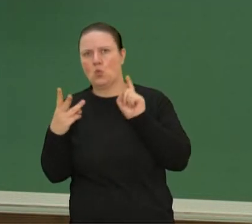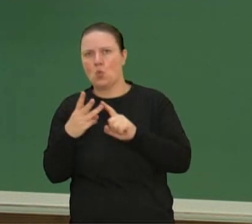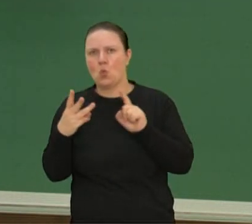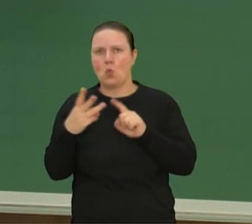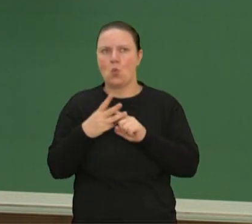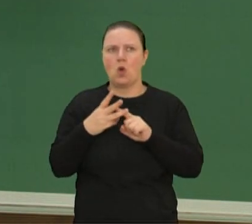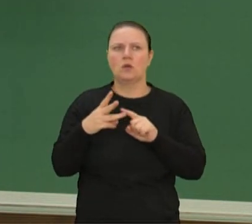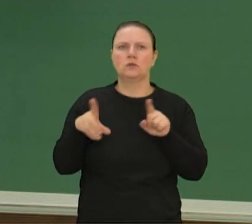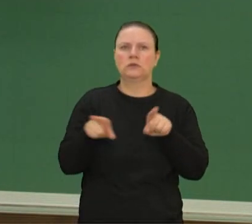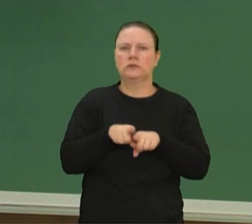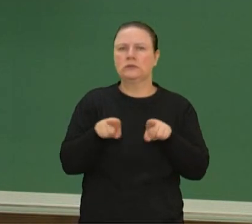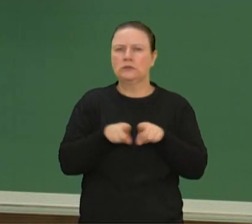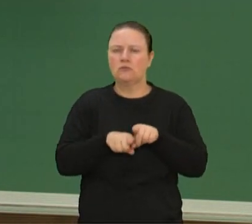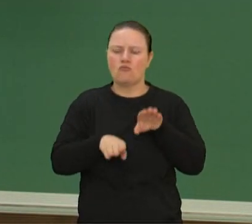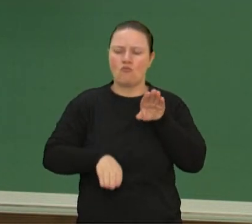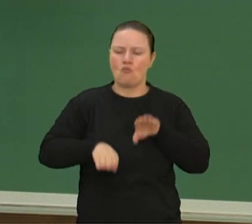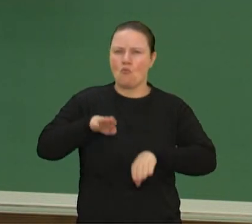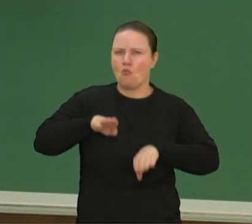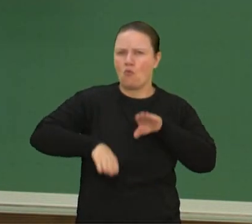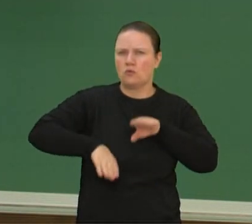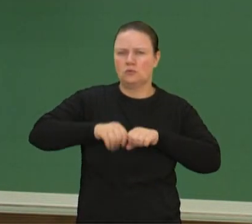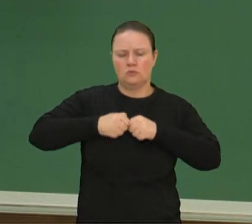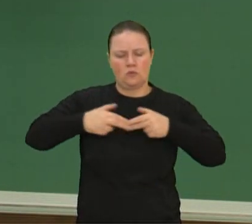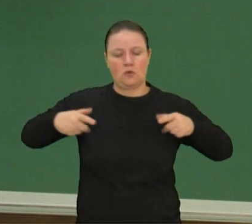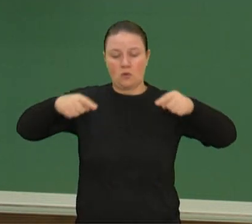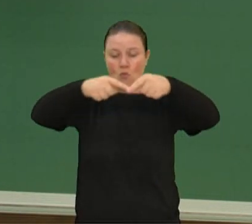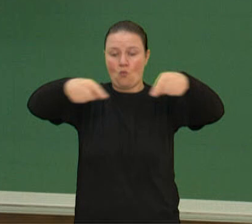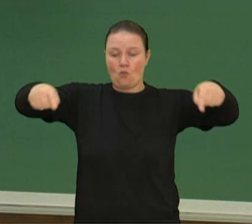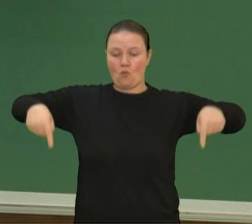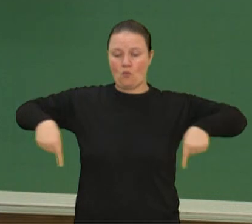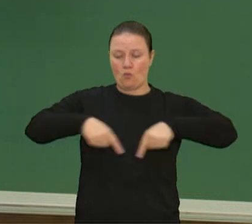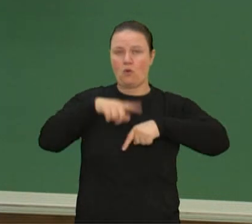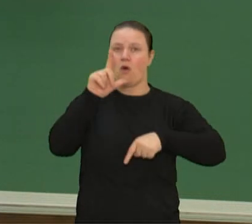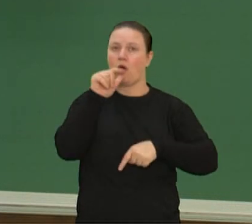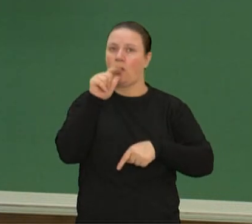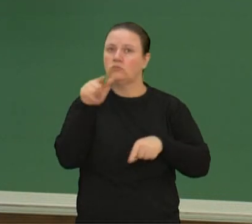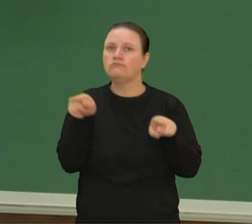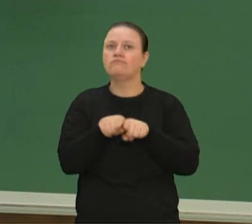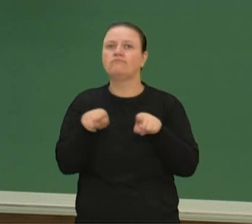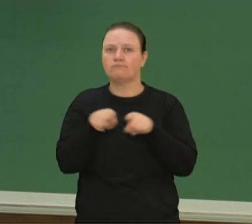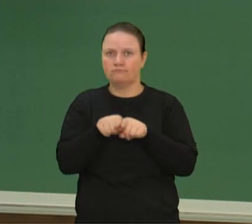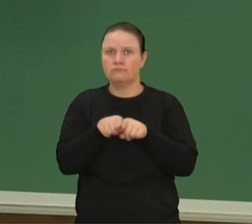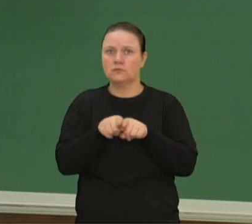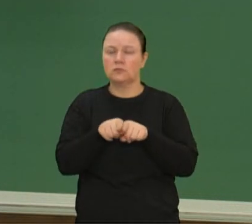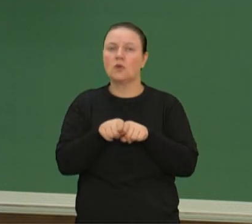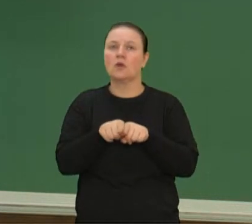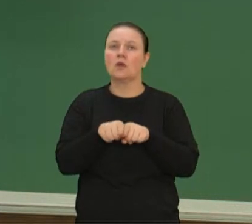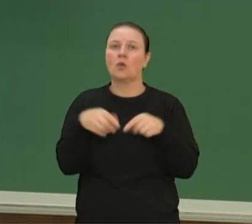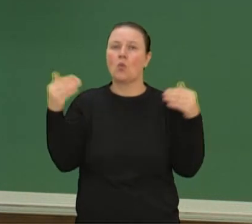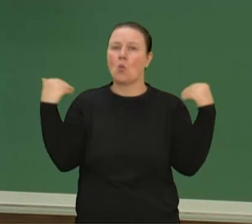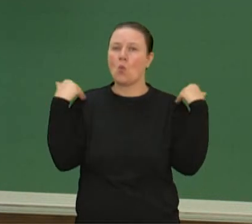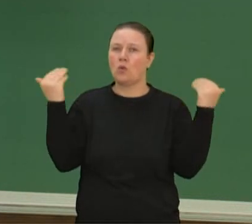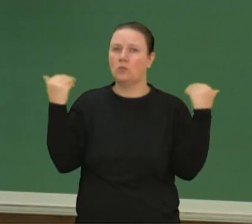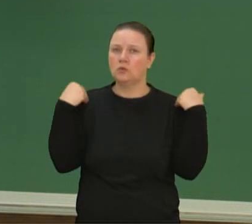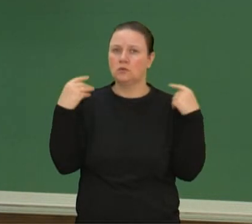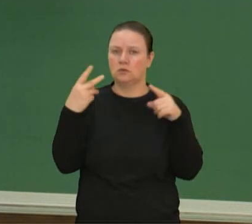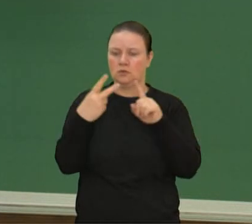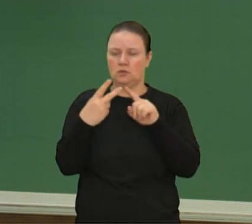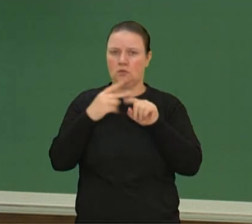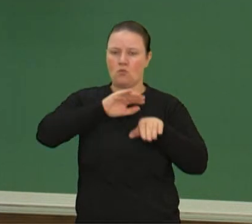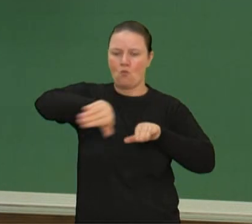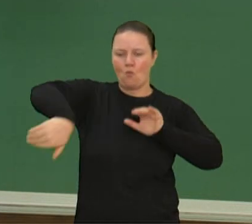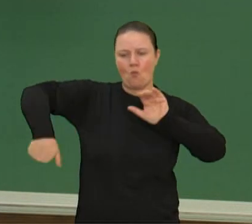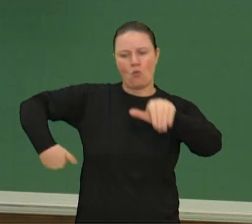spinning, step, crossfit, hidroginástica e etc. E aulas individualizadas, musculação e natação